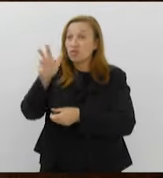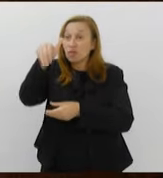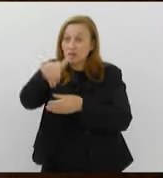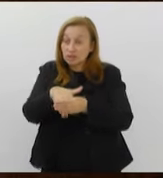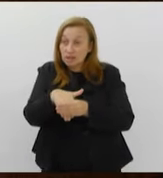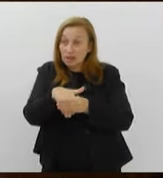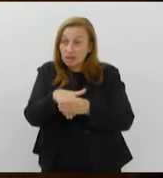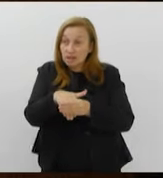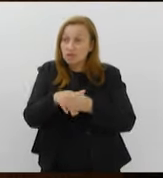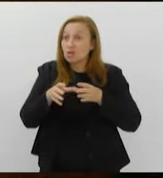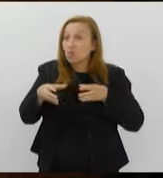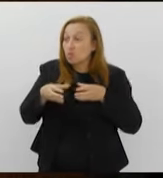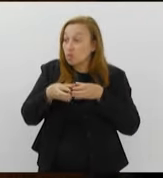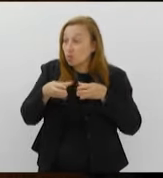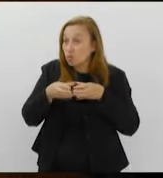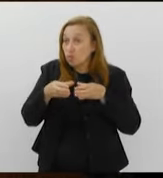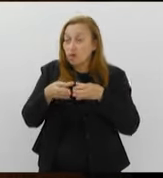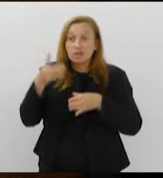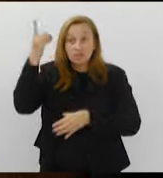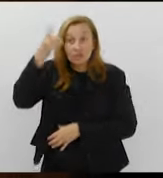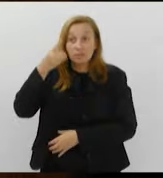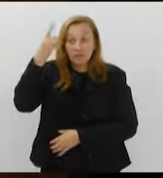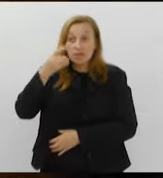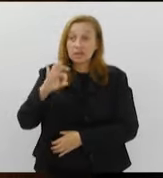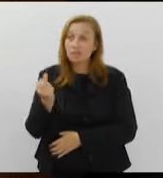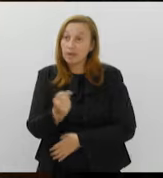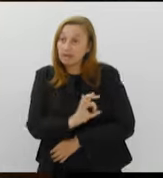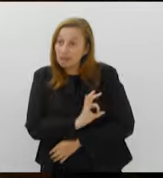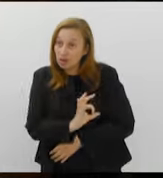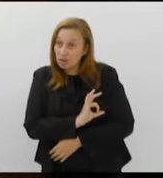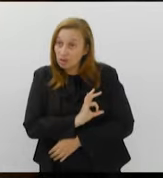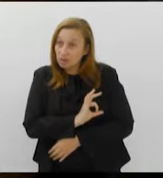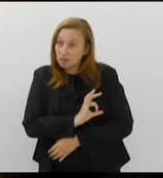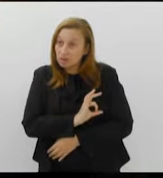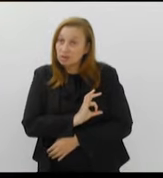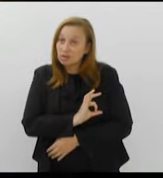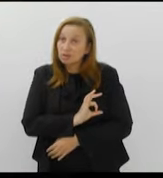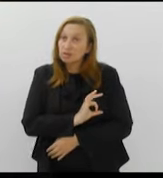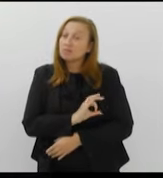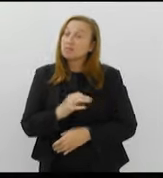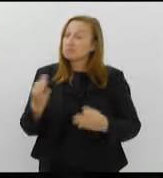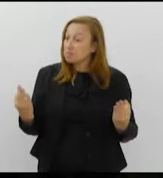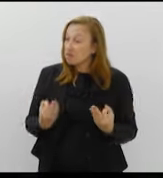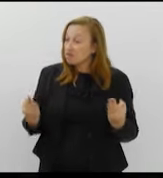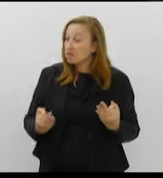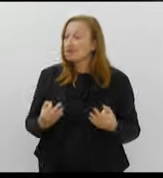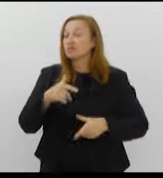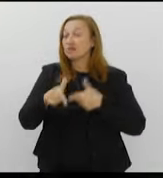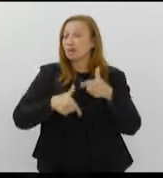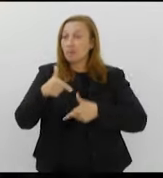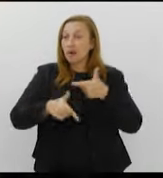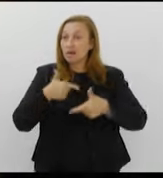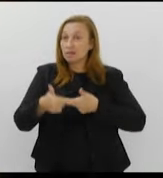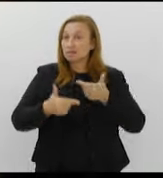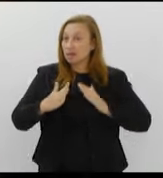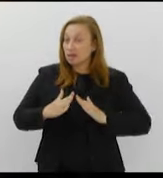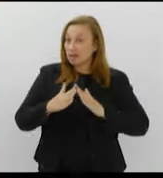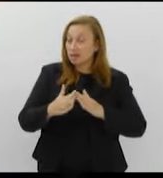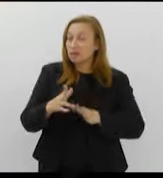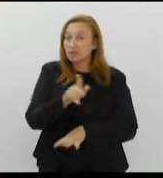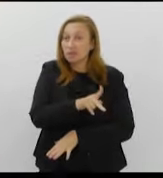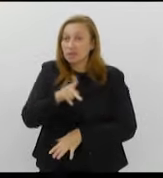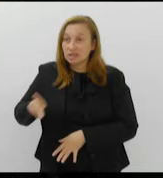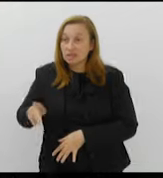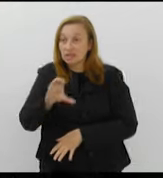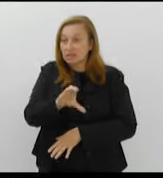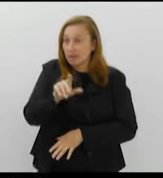votássemos a bancada na deputada Marta Rocha, pelo seu excelente trabalho aqui na casa. Foi presidenta da